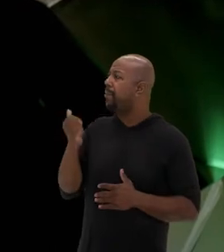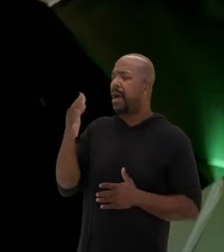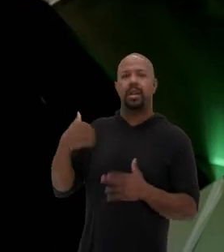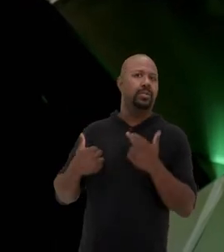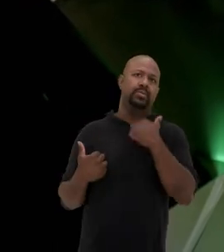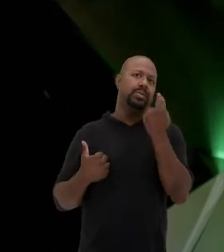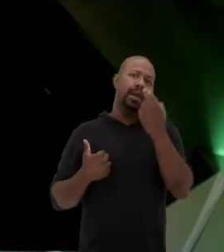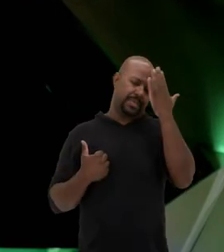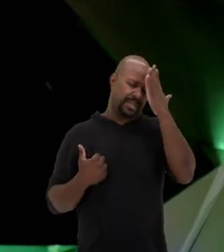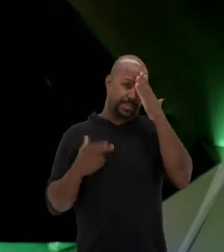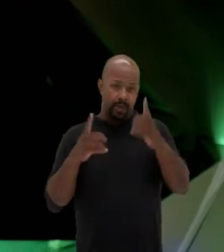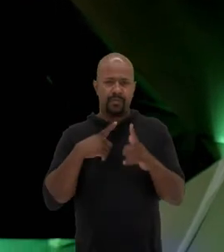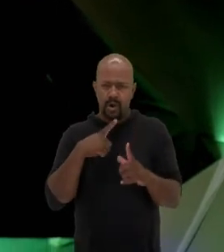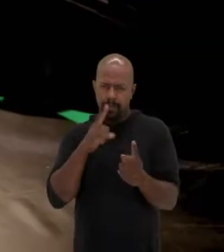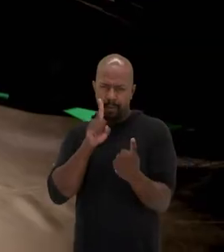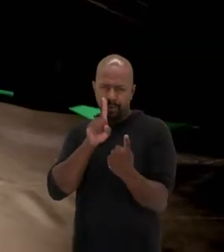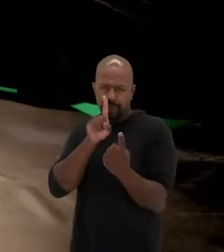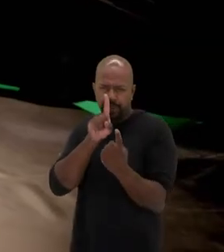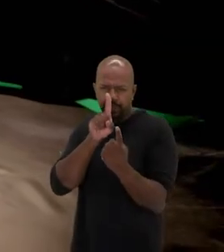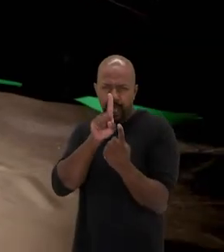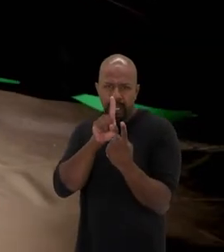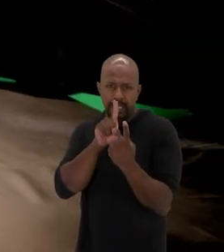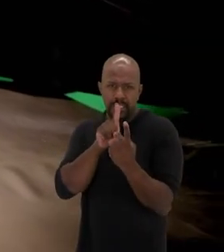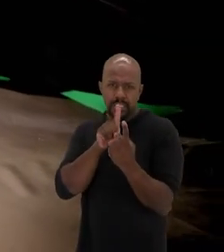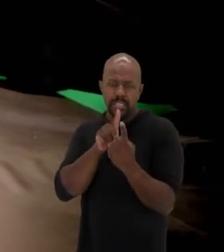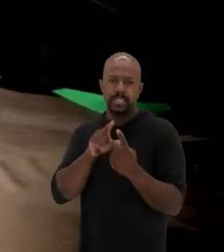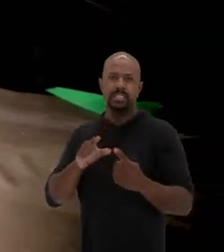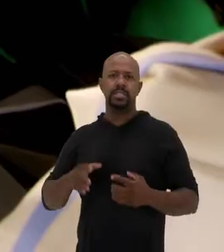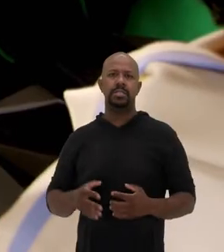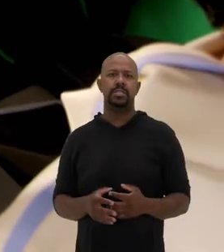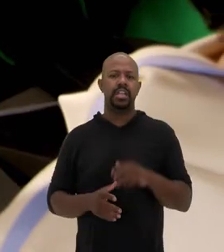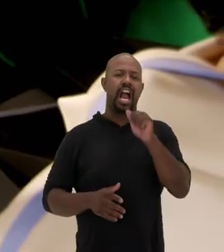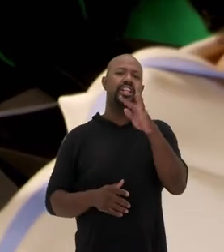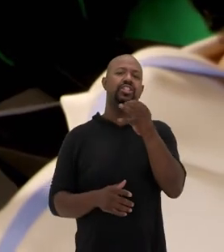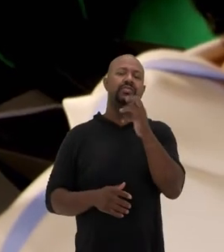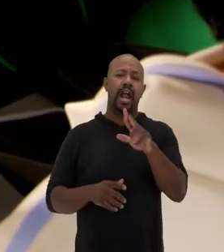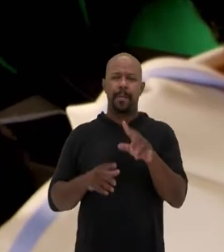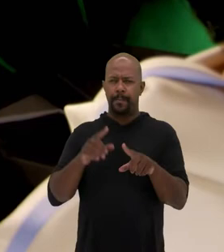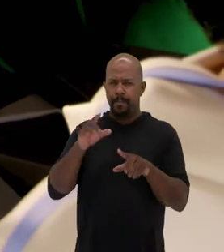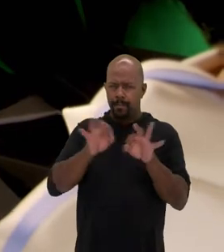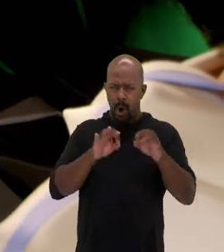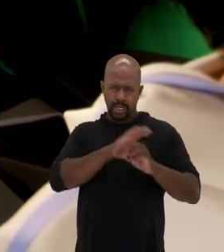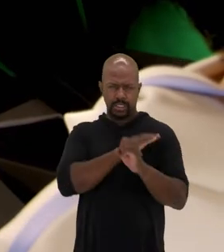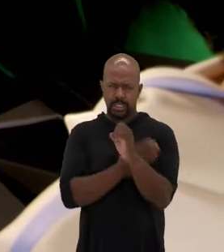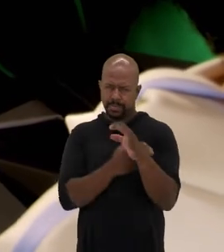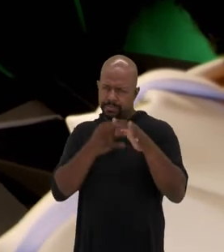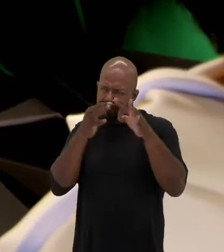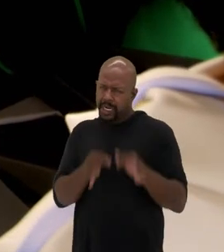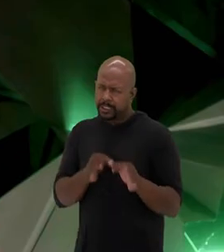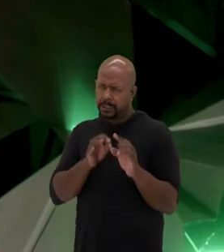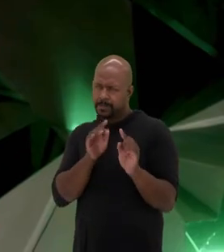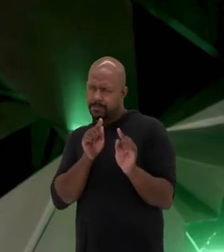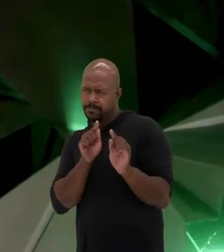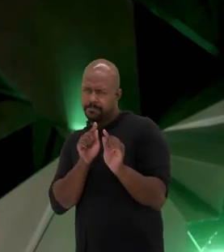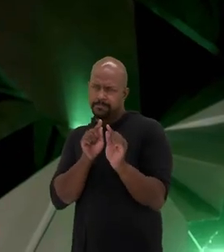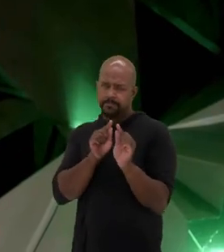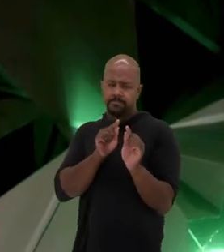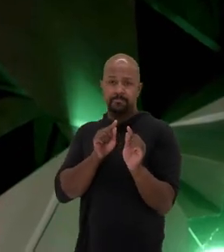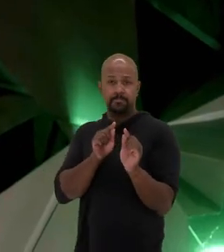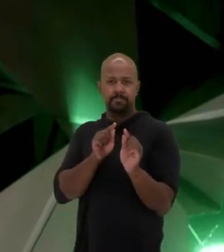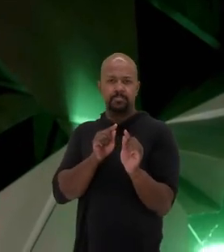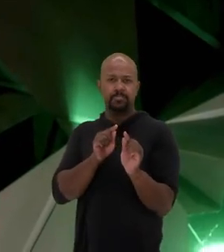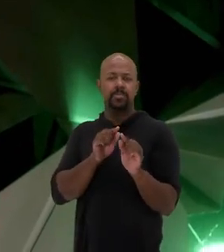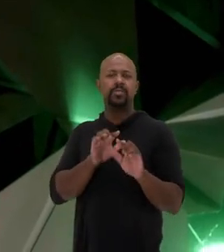Bárbara? Não dá para saber. Vou me aproximar. Alex toma a frente do grupo. Ativar poder de precisão. Jonas levanta e baixa as mãos em frente ao